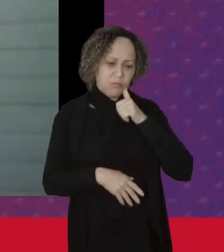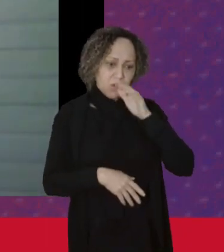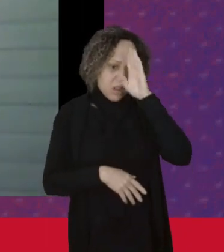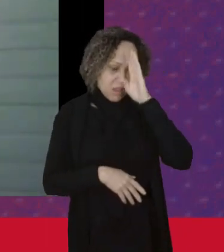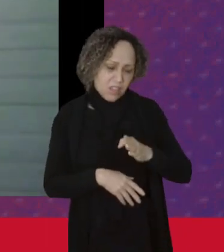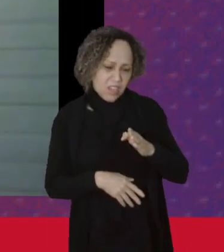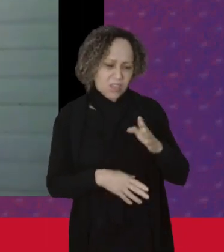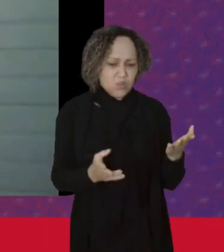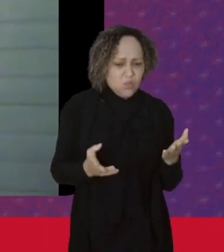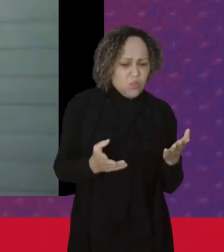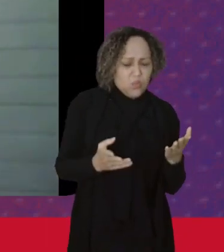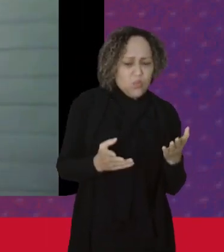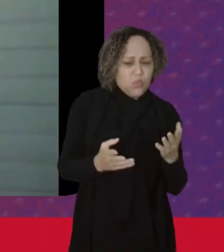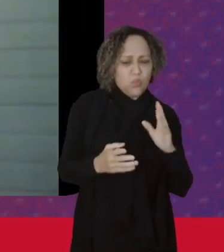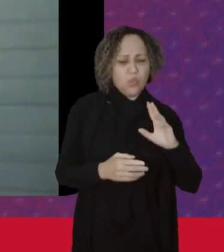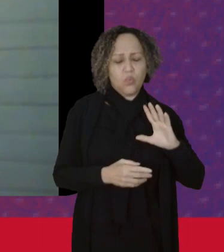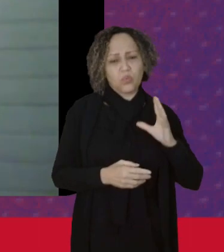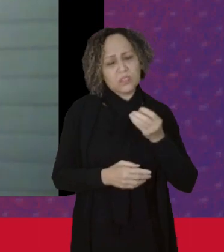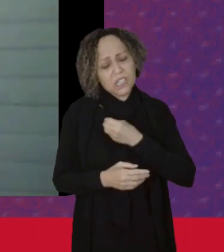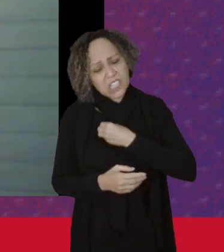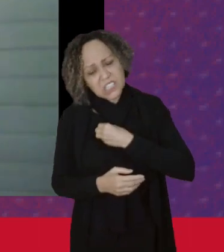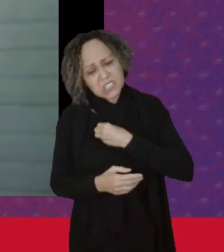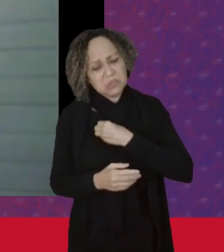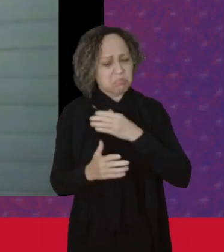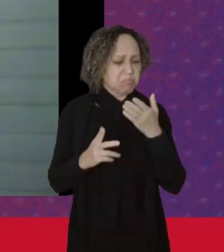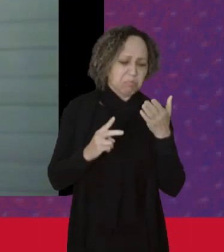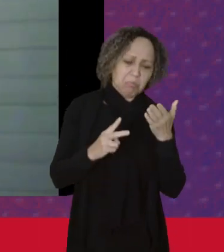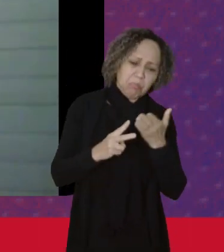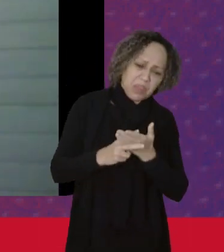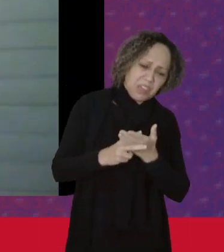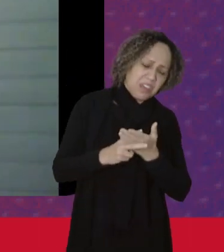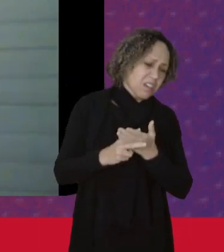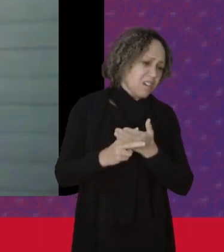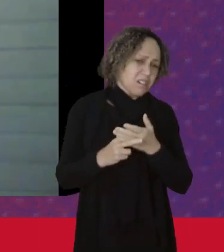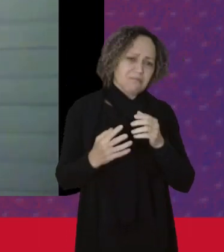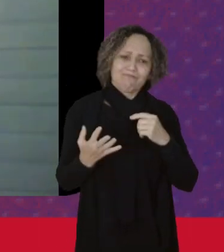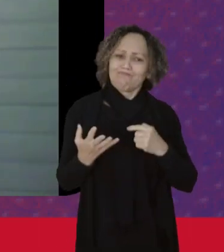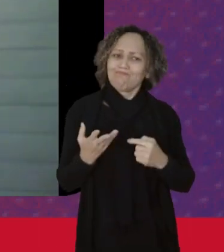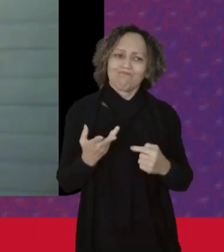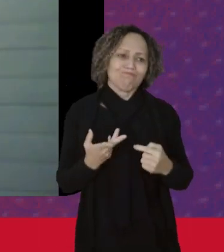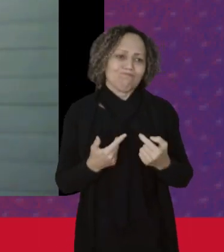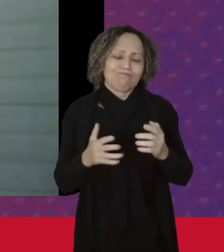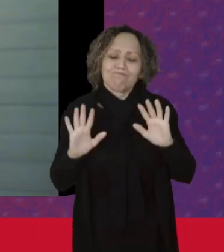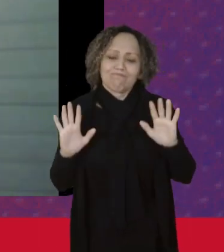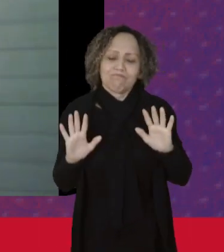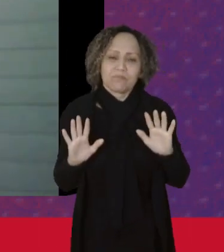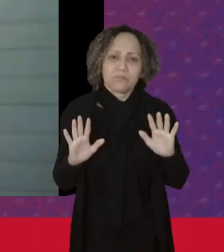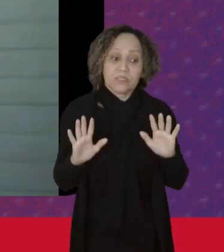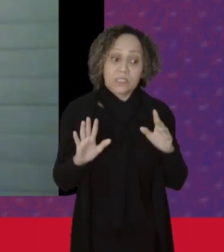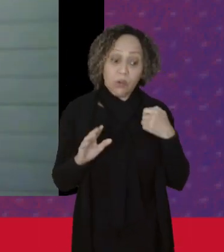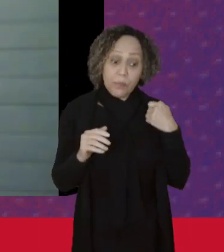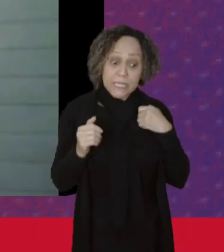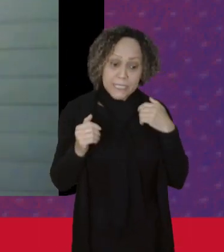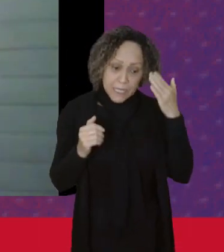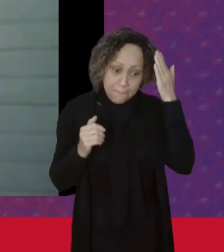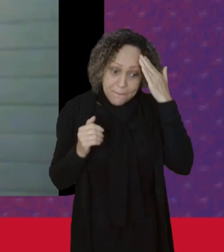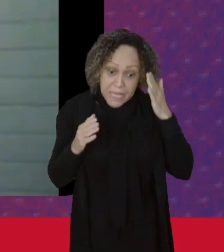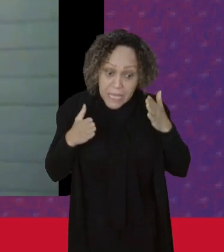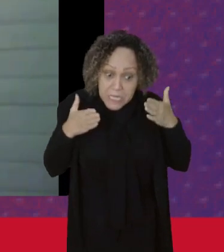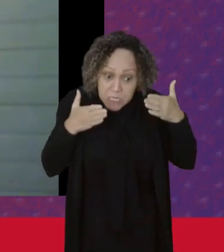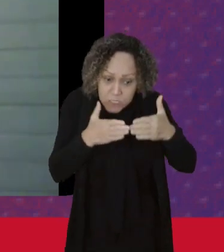ou heterossexual ou bissexual. E essas especificidades têm que ser levadas em conta durante, né, os